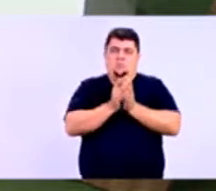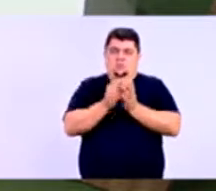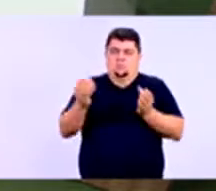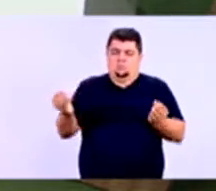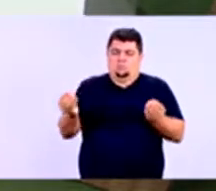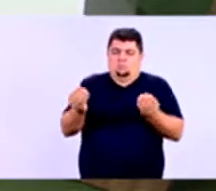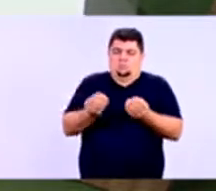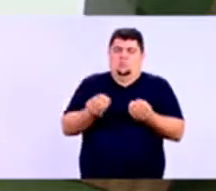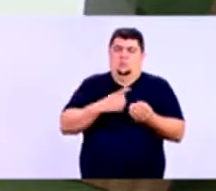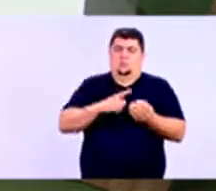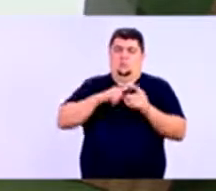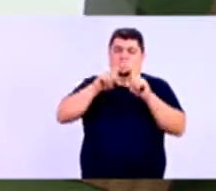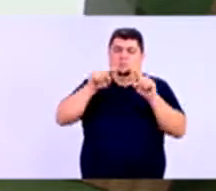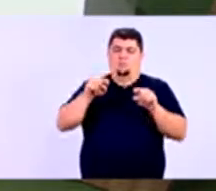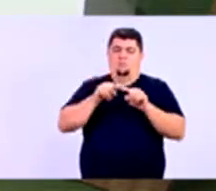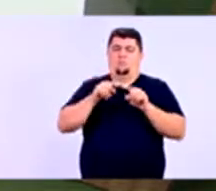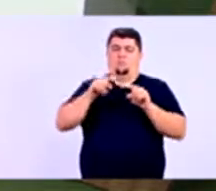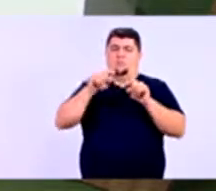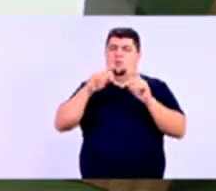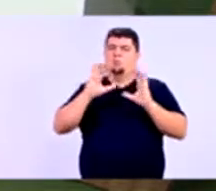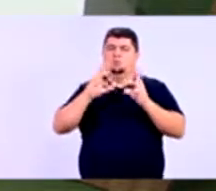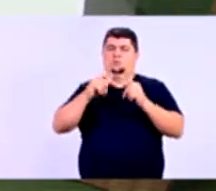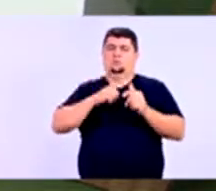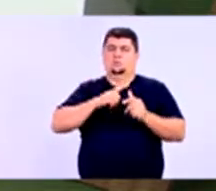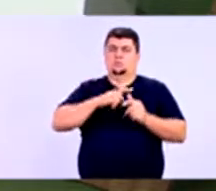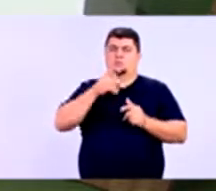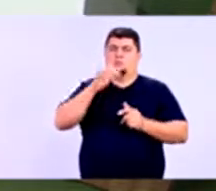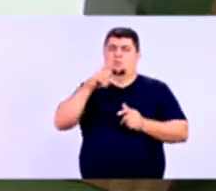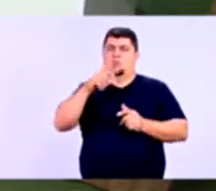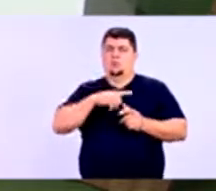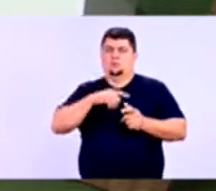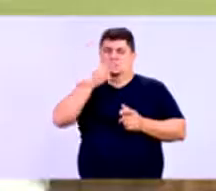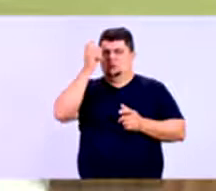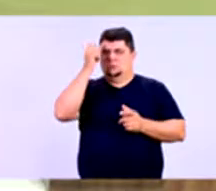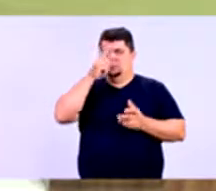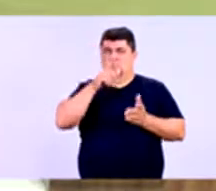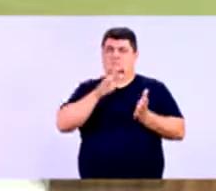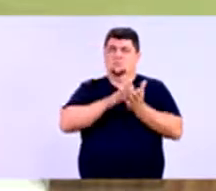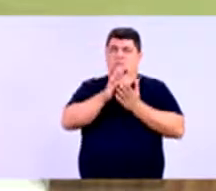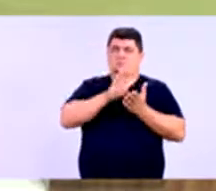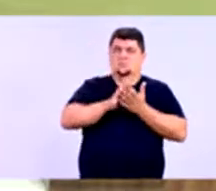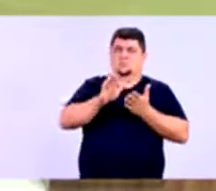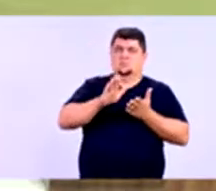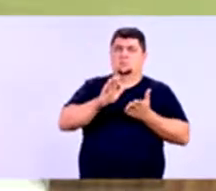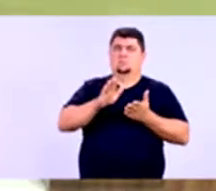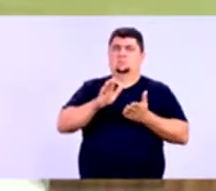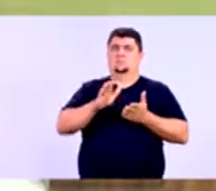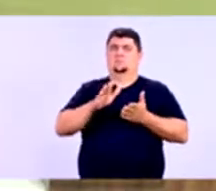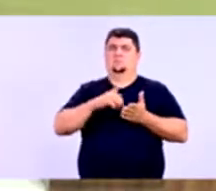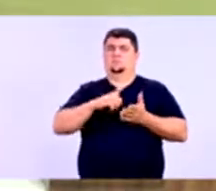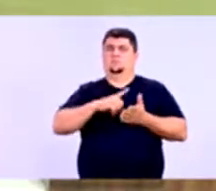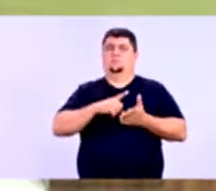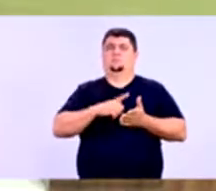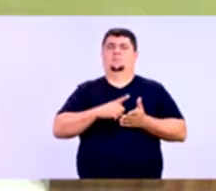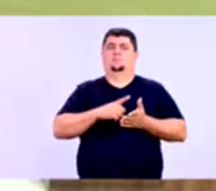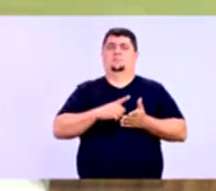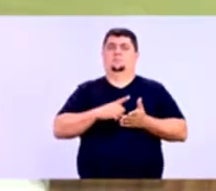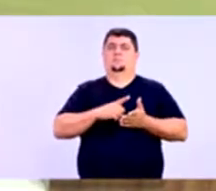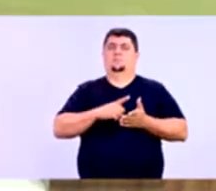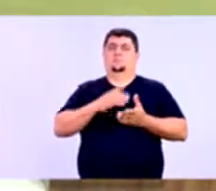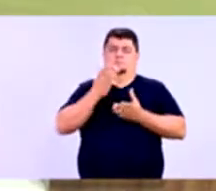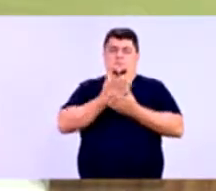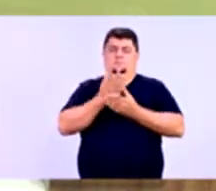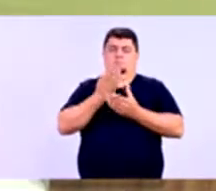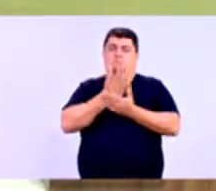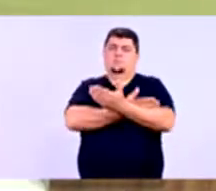todas essas fórmulas. Então, se algum polo teve dificuldade de imprimir, quando foi enviado o arquivo com